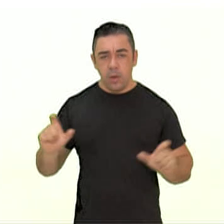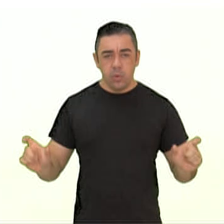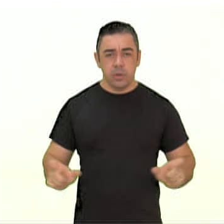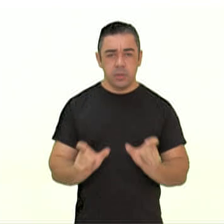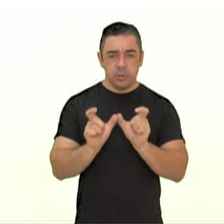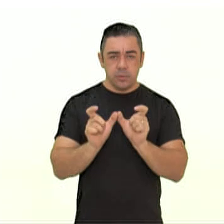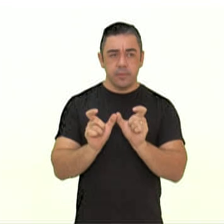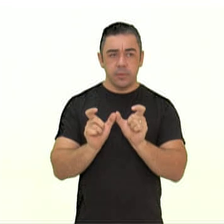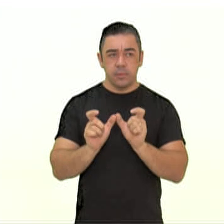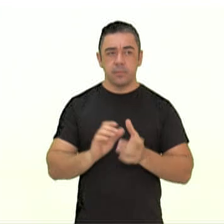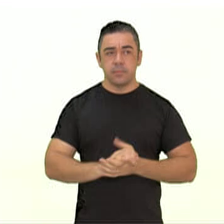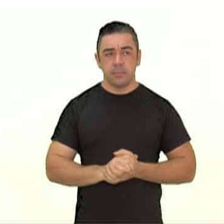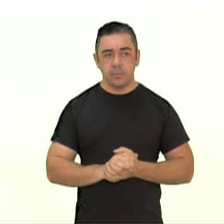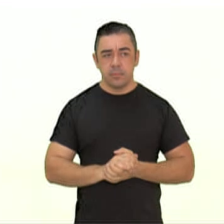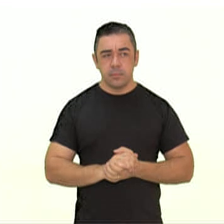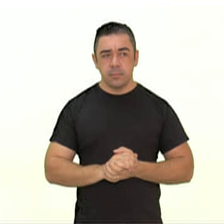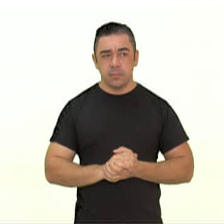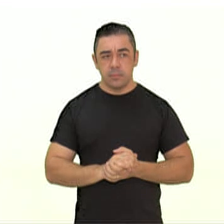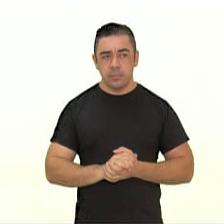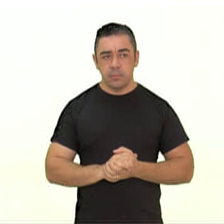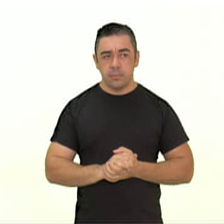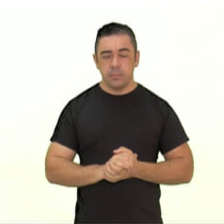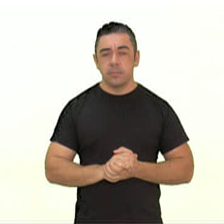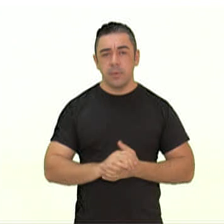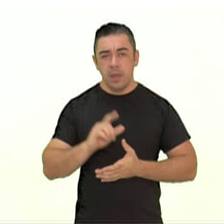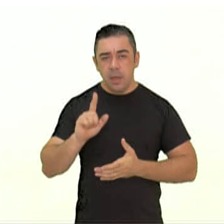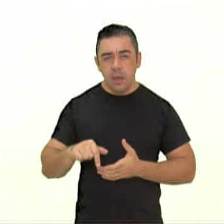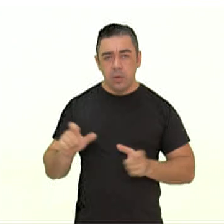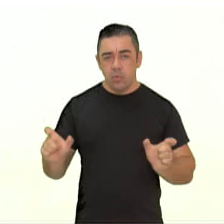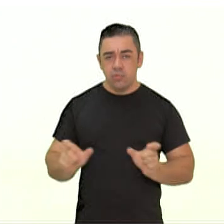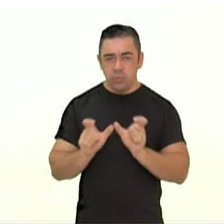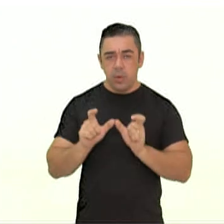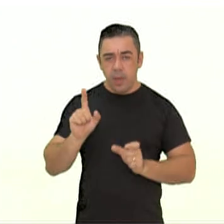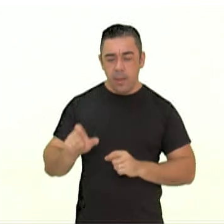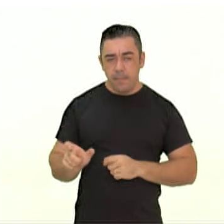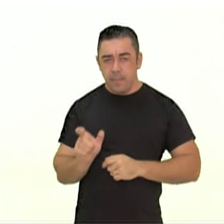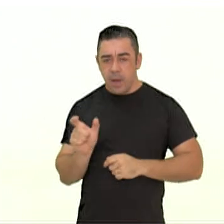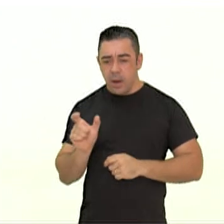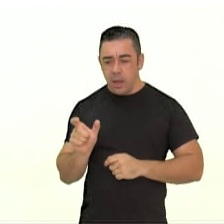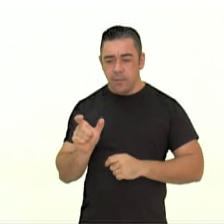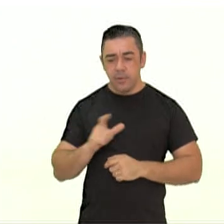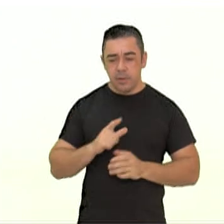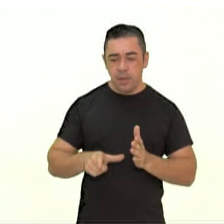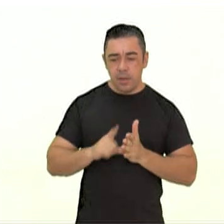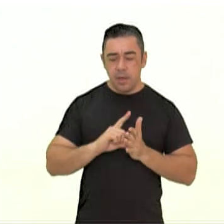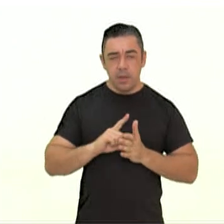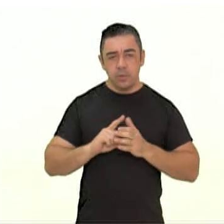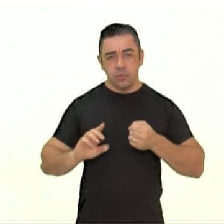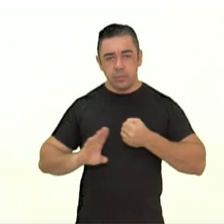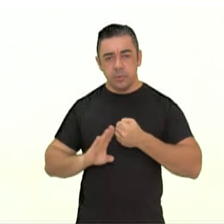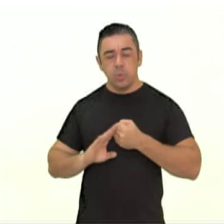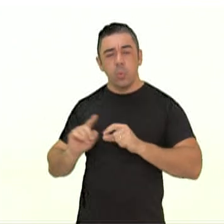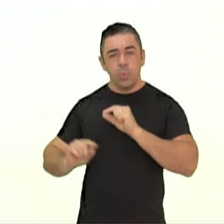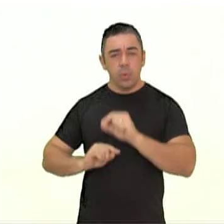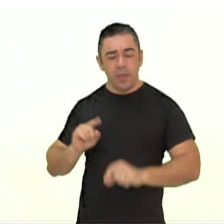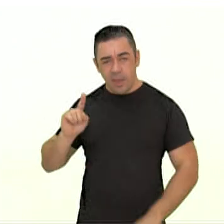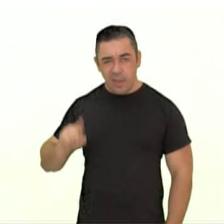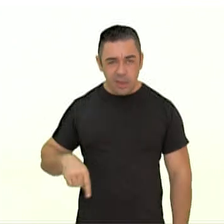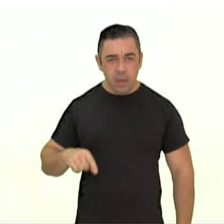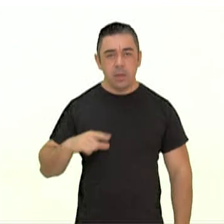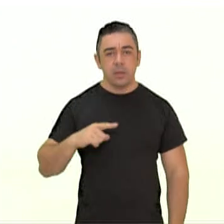conjunções coordenativas? A conjunção é a palavra que se antepõe ao substantivo com a intenção